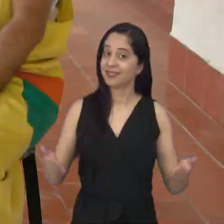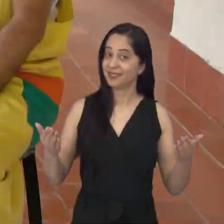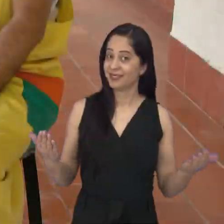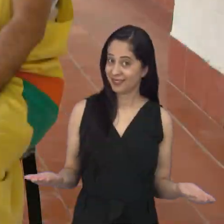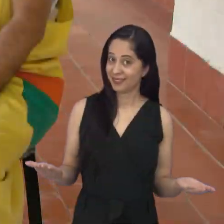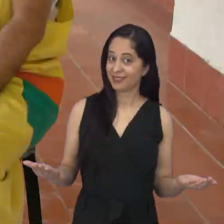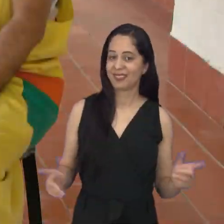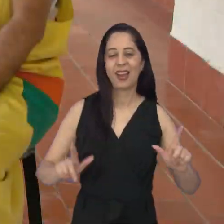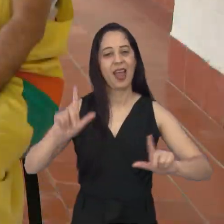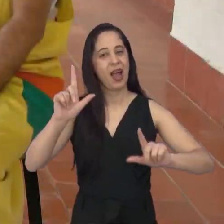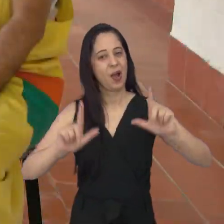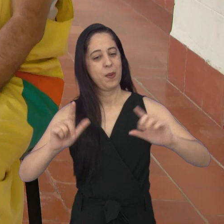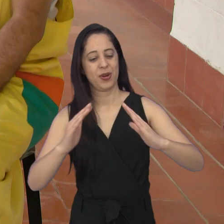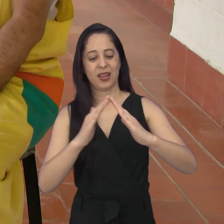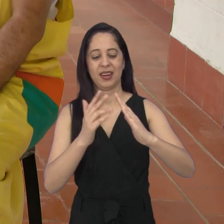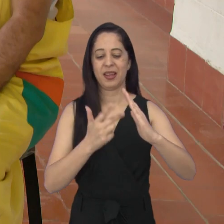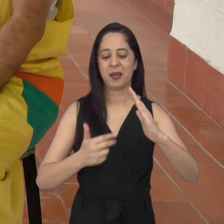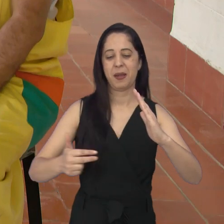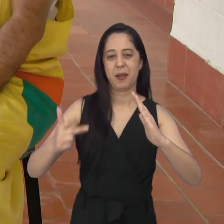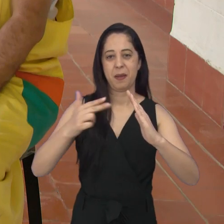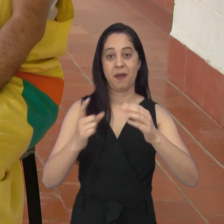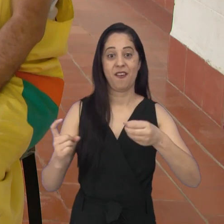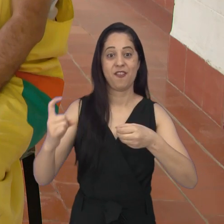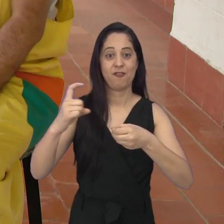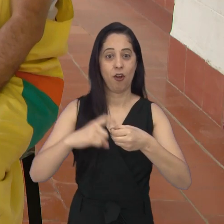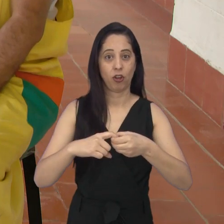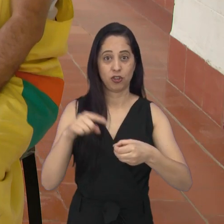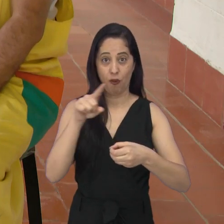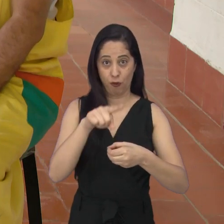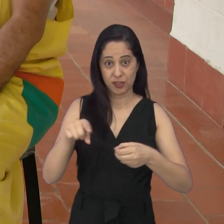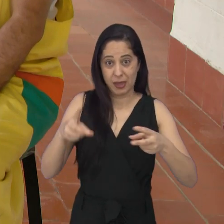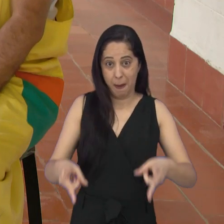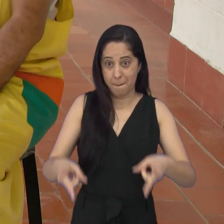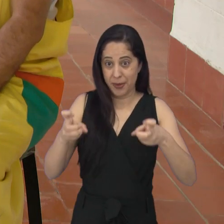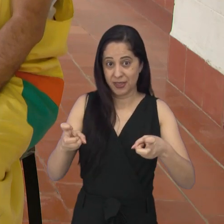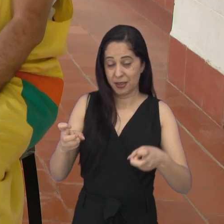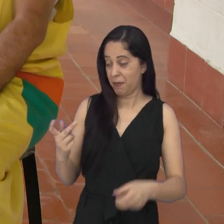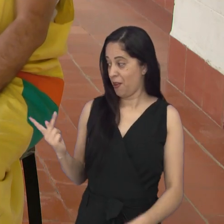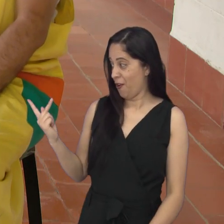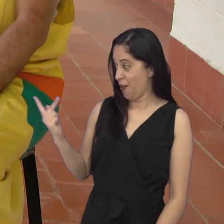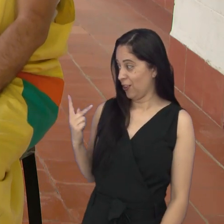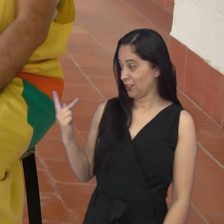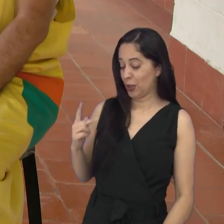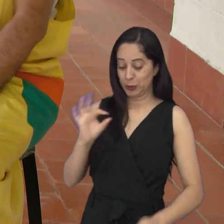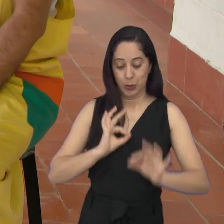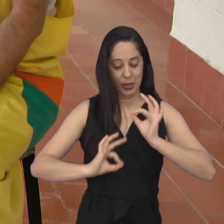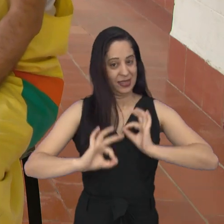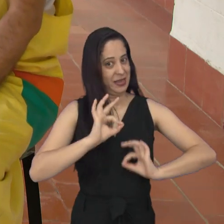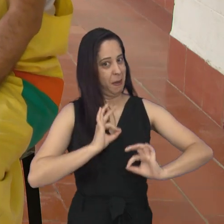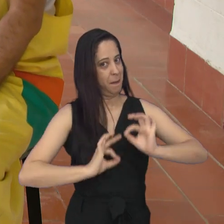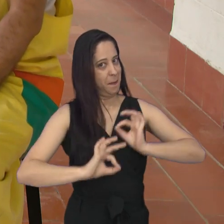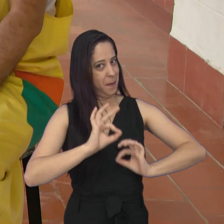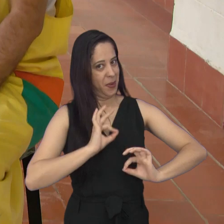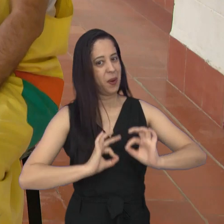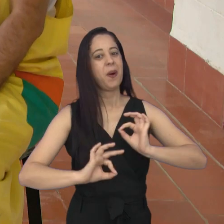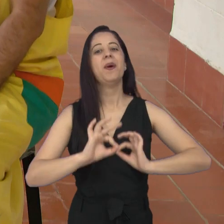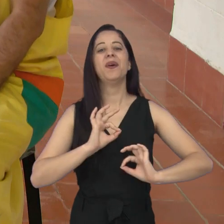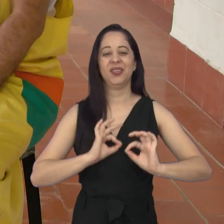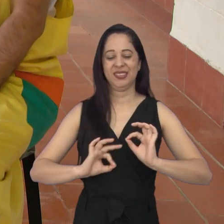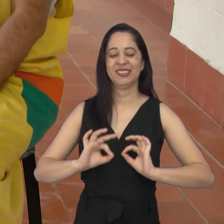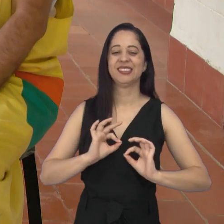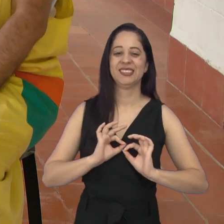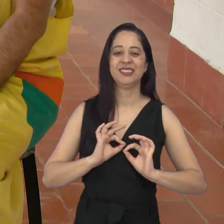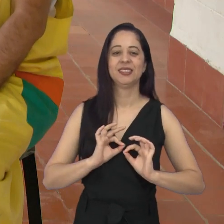De volta com o Feito em Casa, e vocês podem perceber que a gente já está caracterizado porque a gente entrou